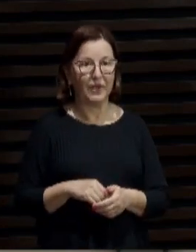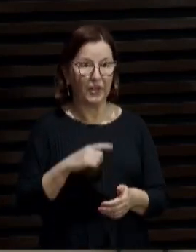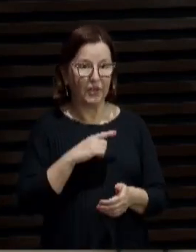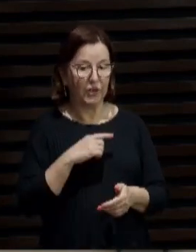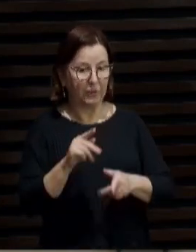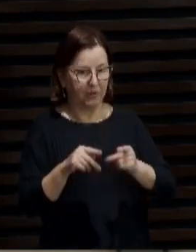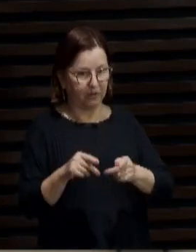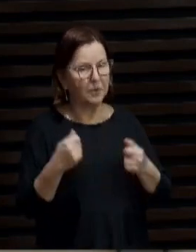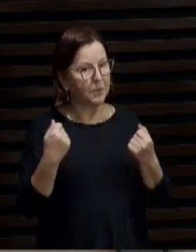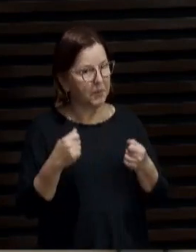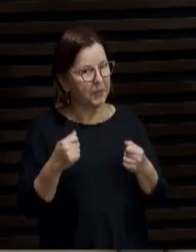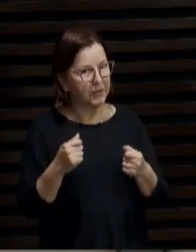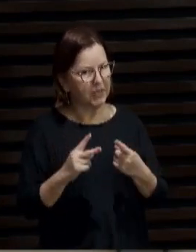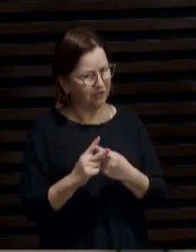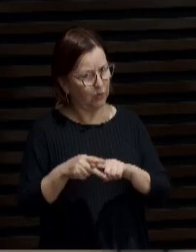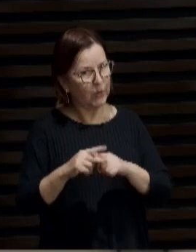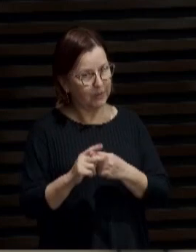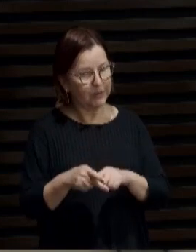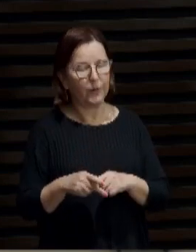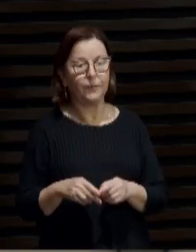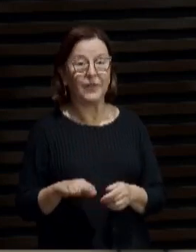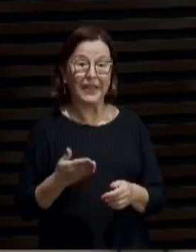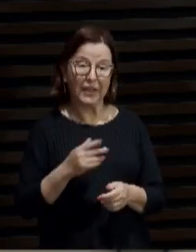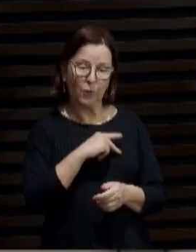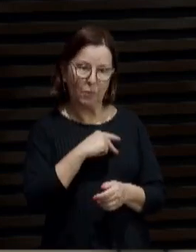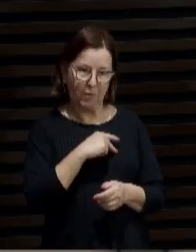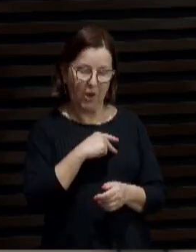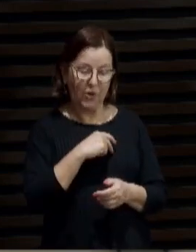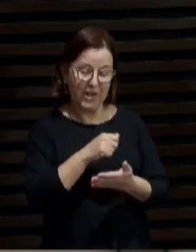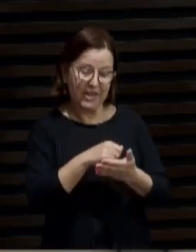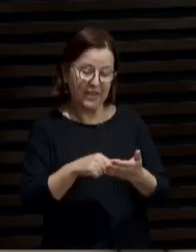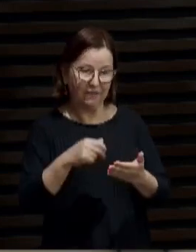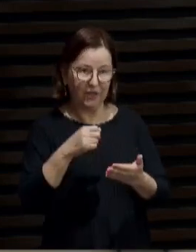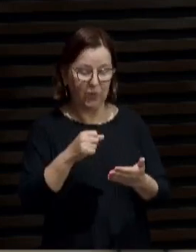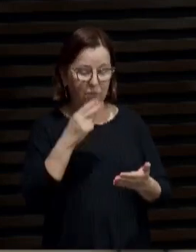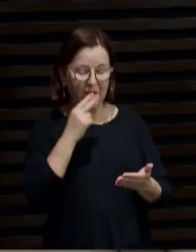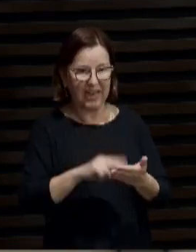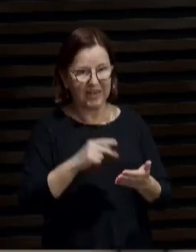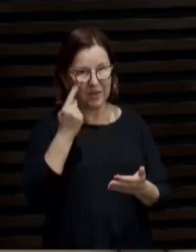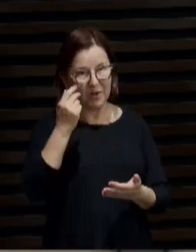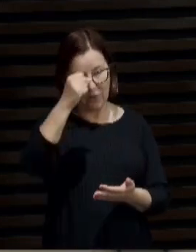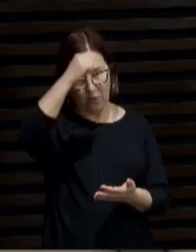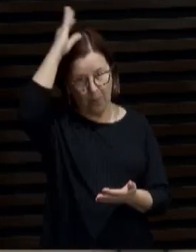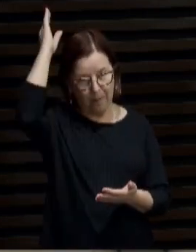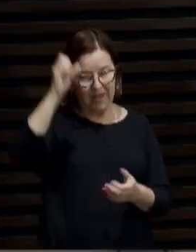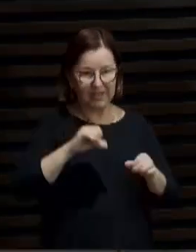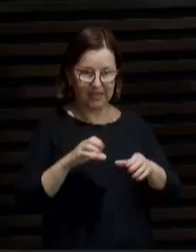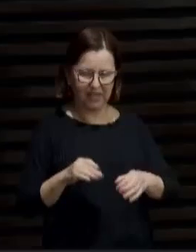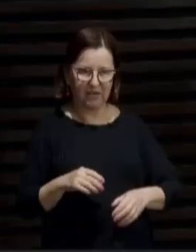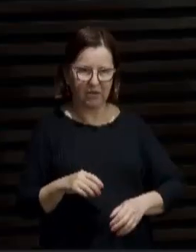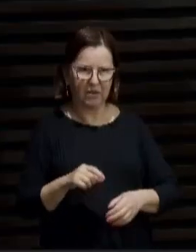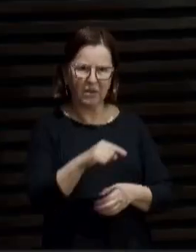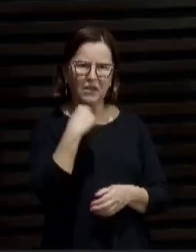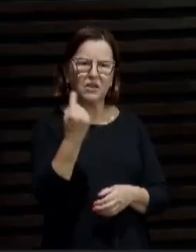A estes, Paulo escreve a sua carta aos Romanos dizendo, vamos ler: que diremos, pois? Permaneceremos